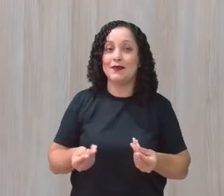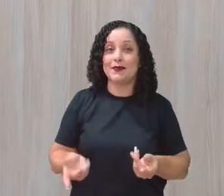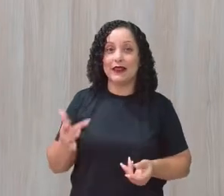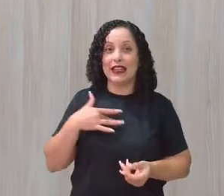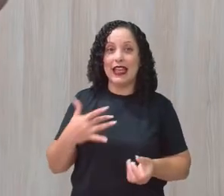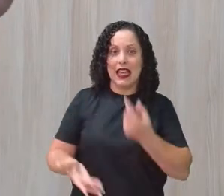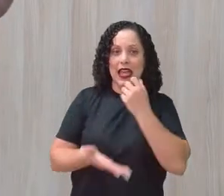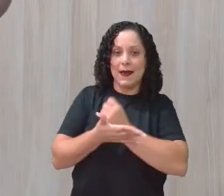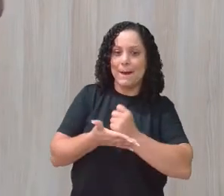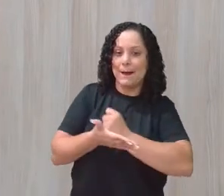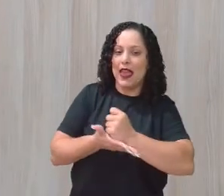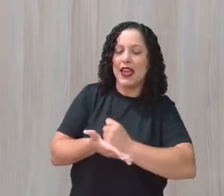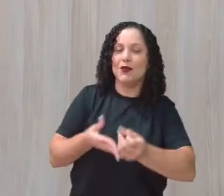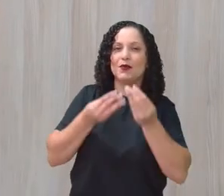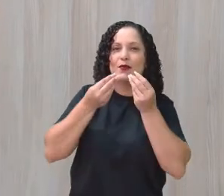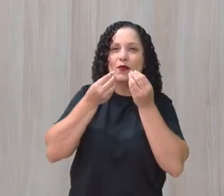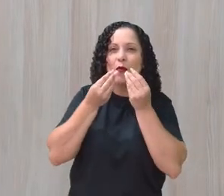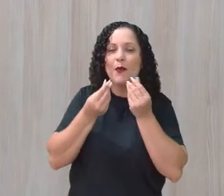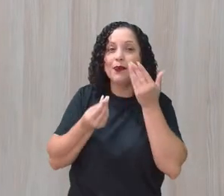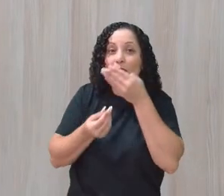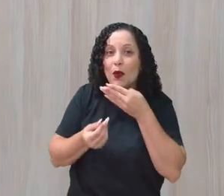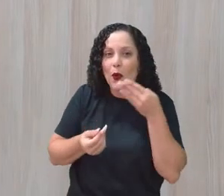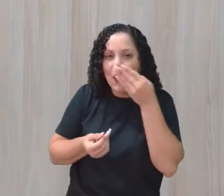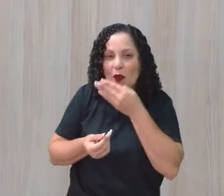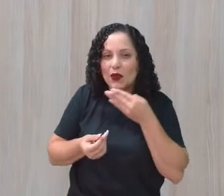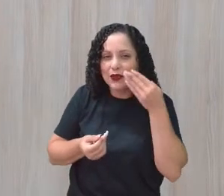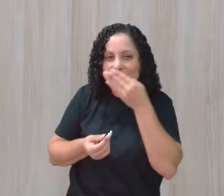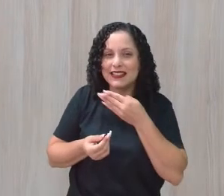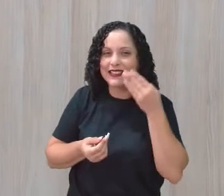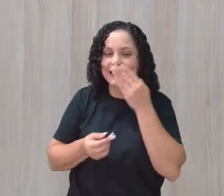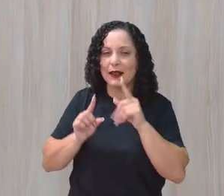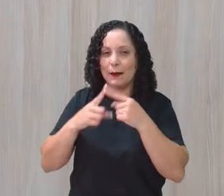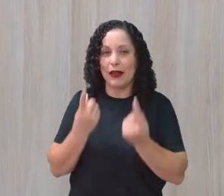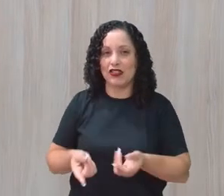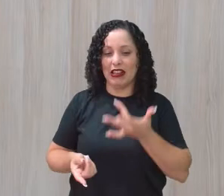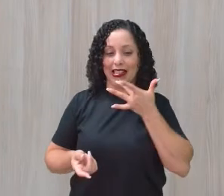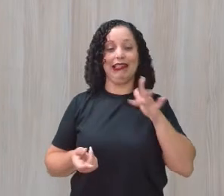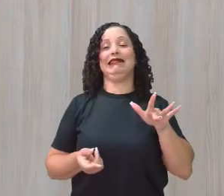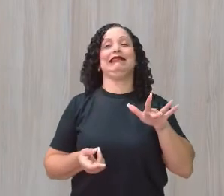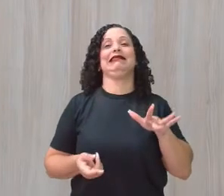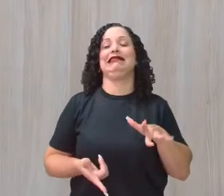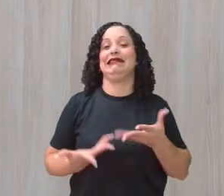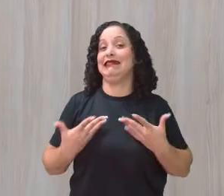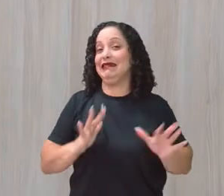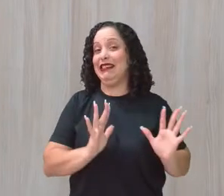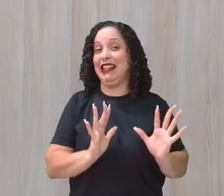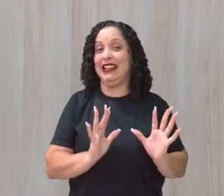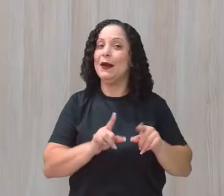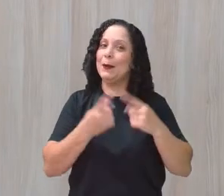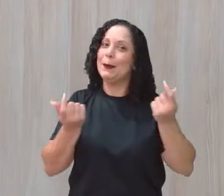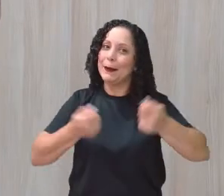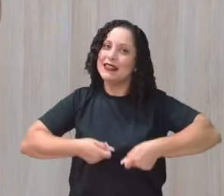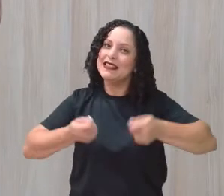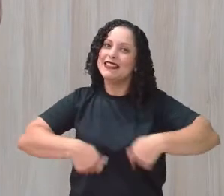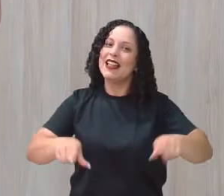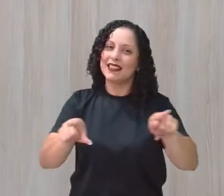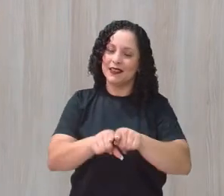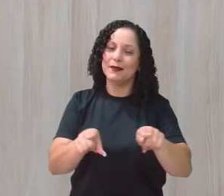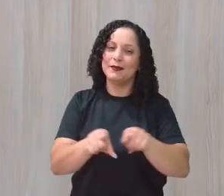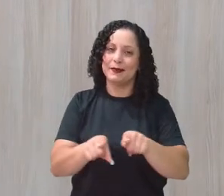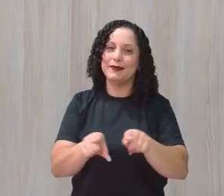tem sabor, não é? E aquelas que são amargas são detestáveis, mas aí precisamos delas, não é?